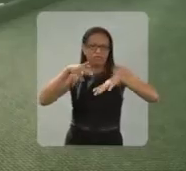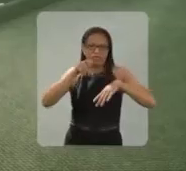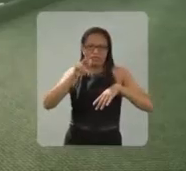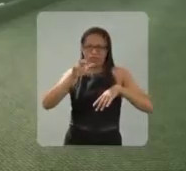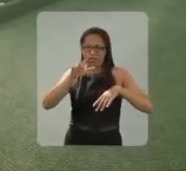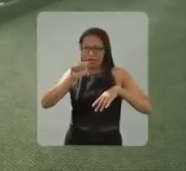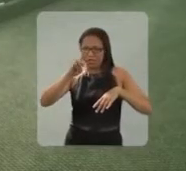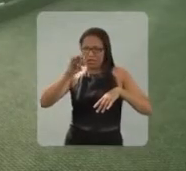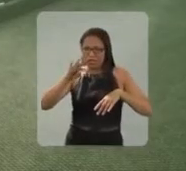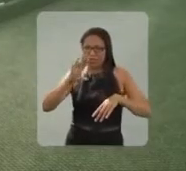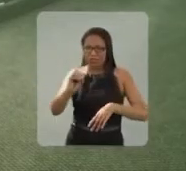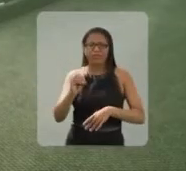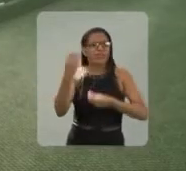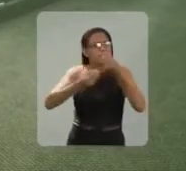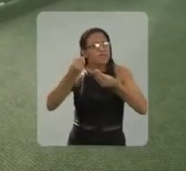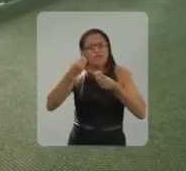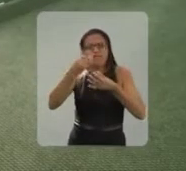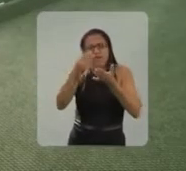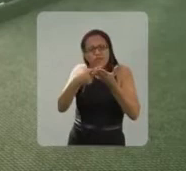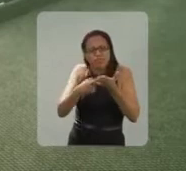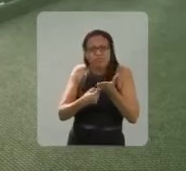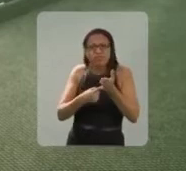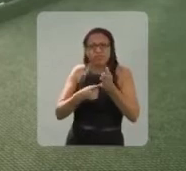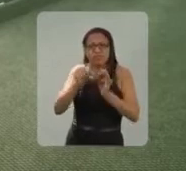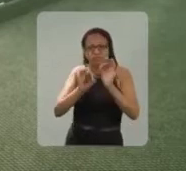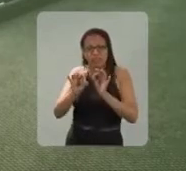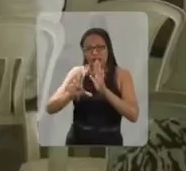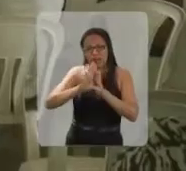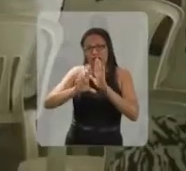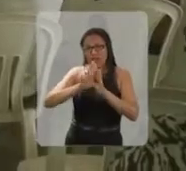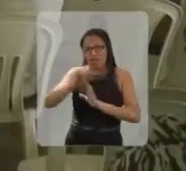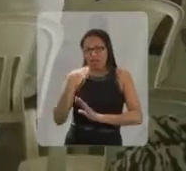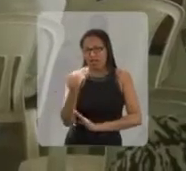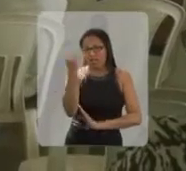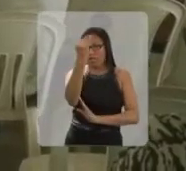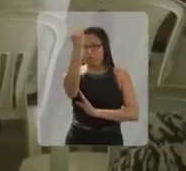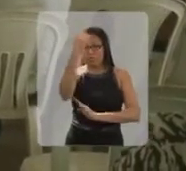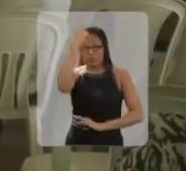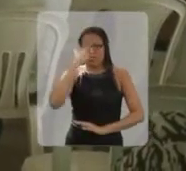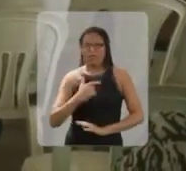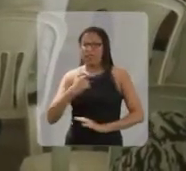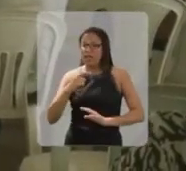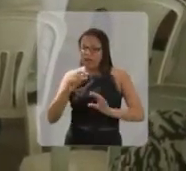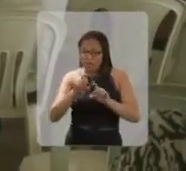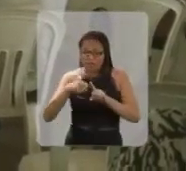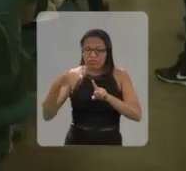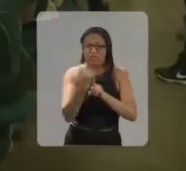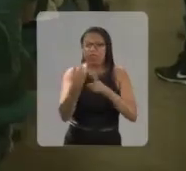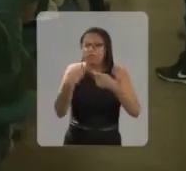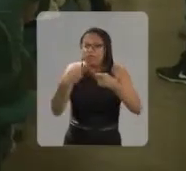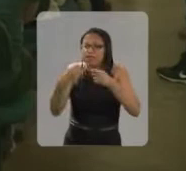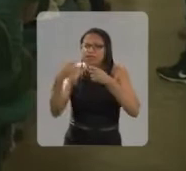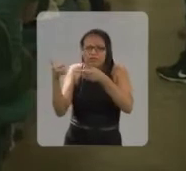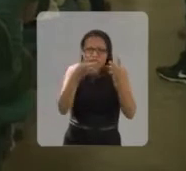A fiscalização da elaboração das leis pelo cidadão é muito importante. A comunidade pode e deve acompanhar a